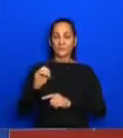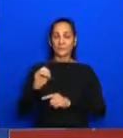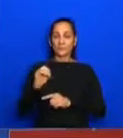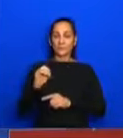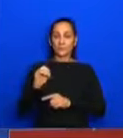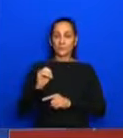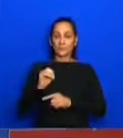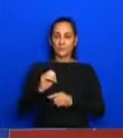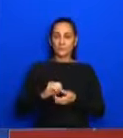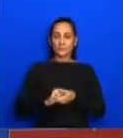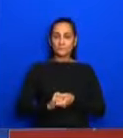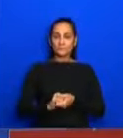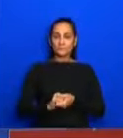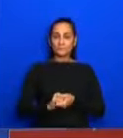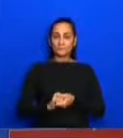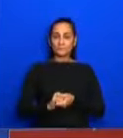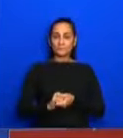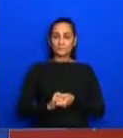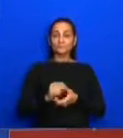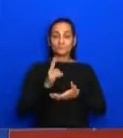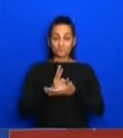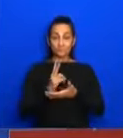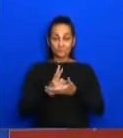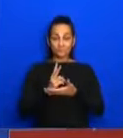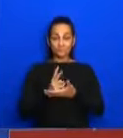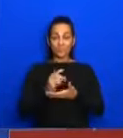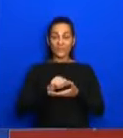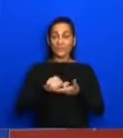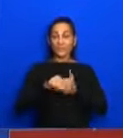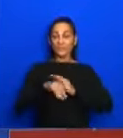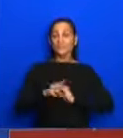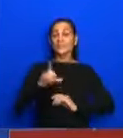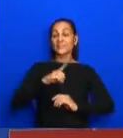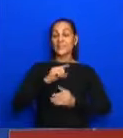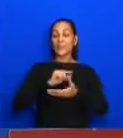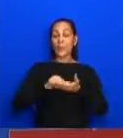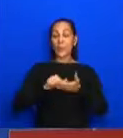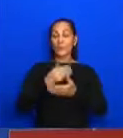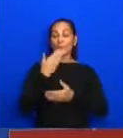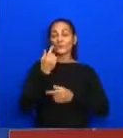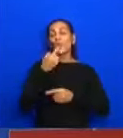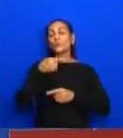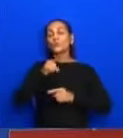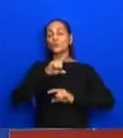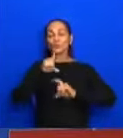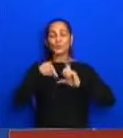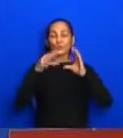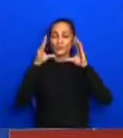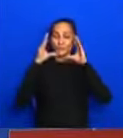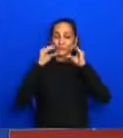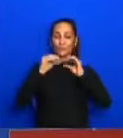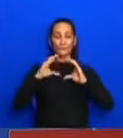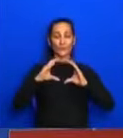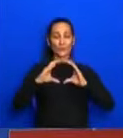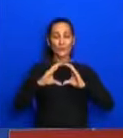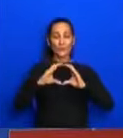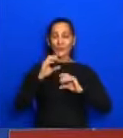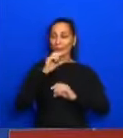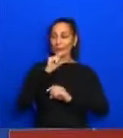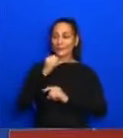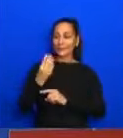Branca 20. Na sequência da Lotomania tem Loto Fácil, o último sorteio da noite.